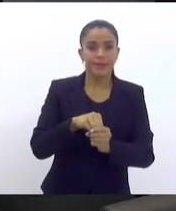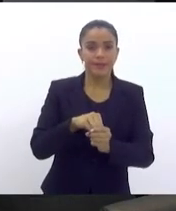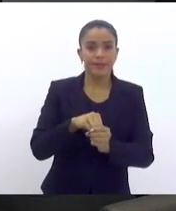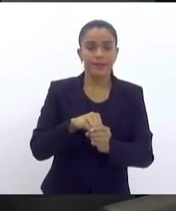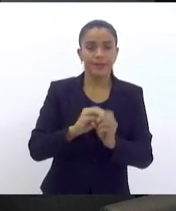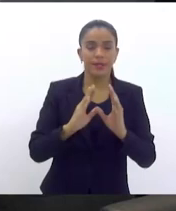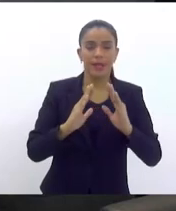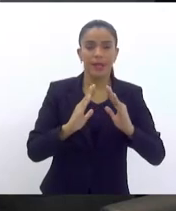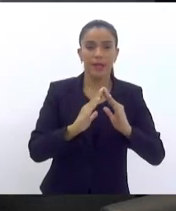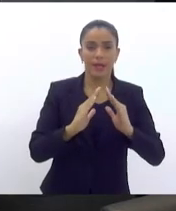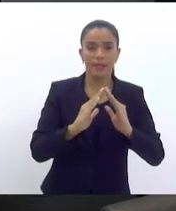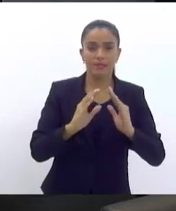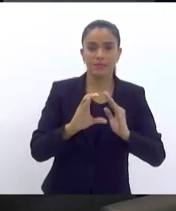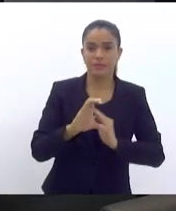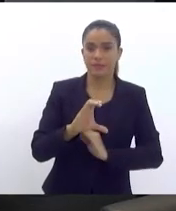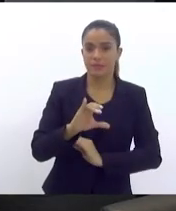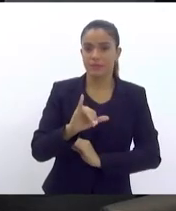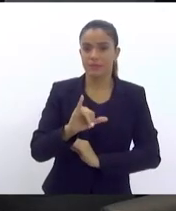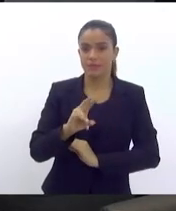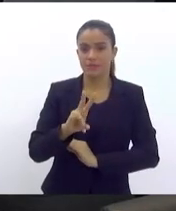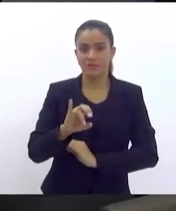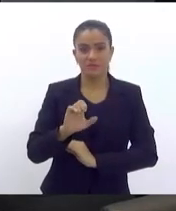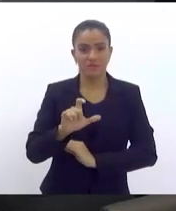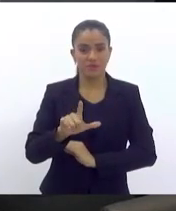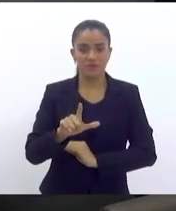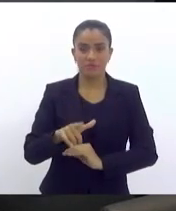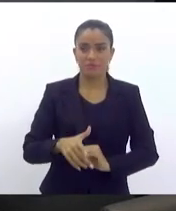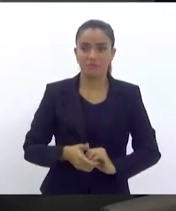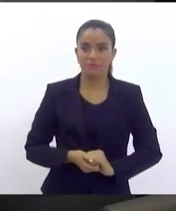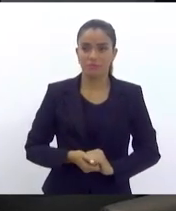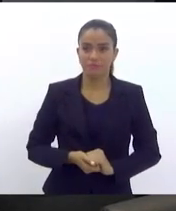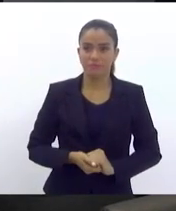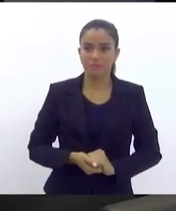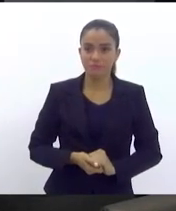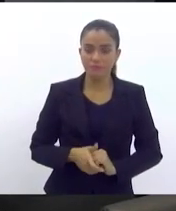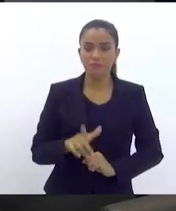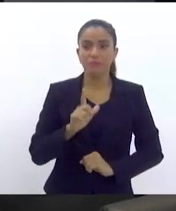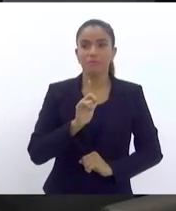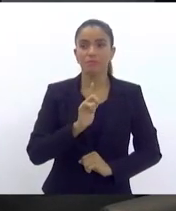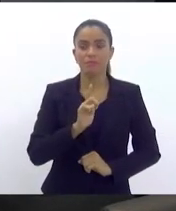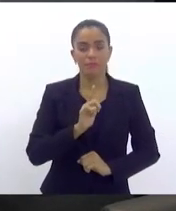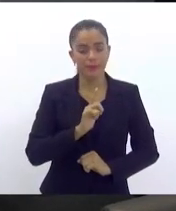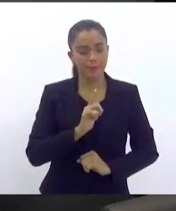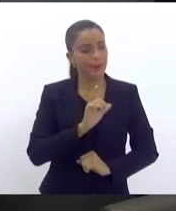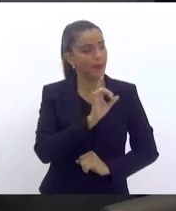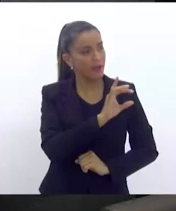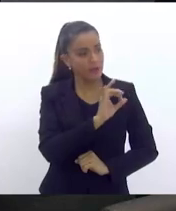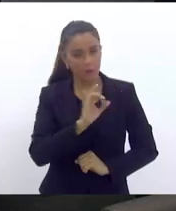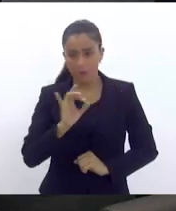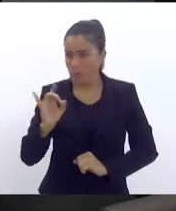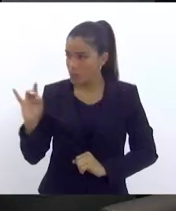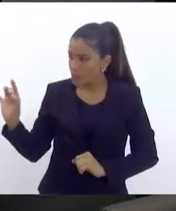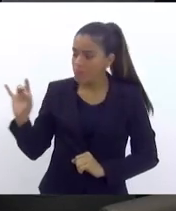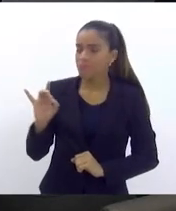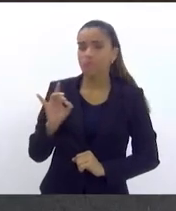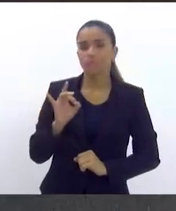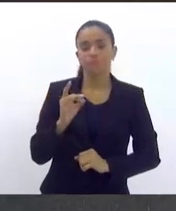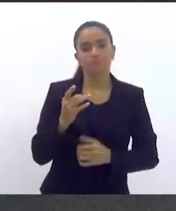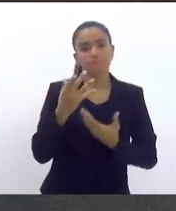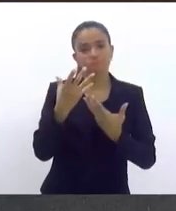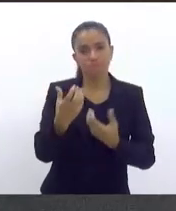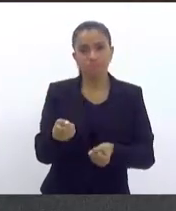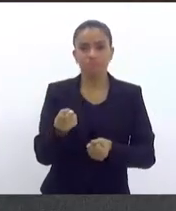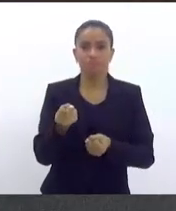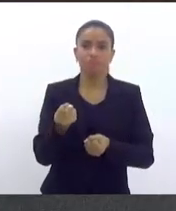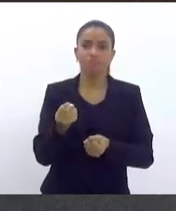o nosso amigo Márcio da Polícia Civil o nosso Coronel Pimenta da Polícia Militar que se colocou a disposição de eu